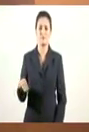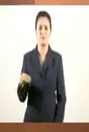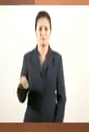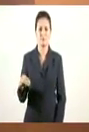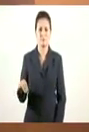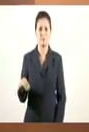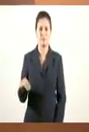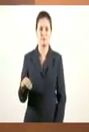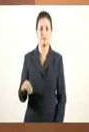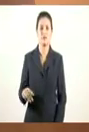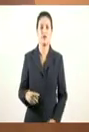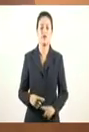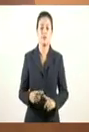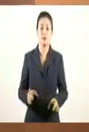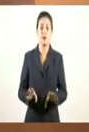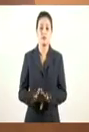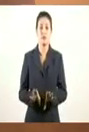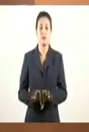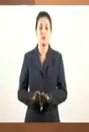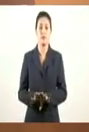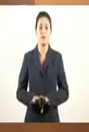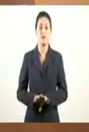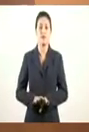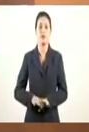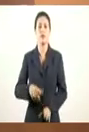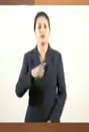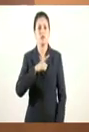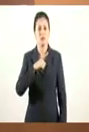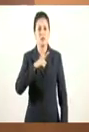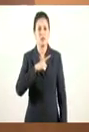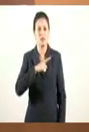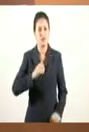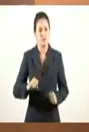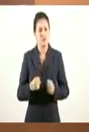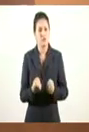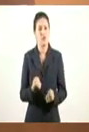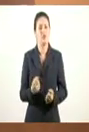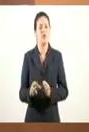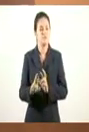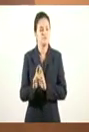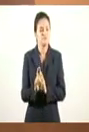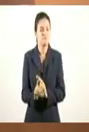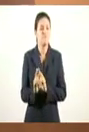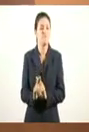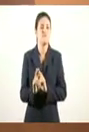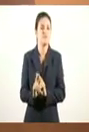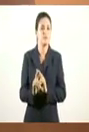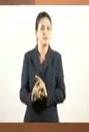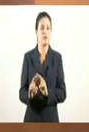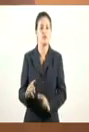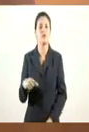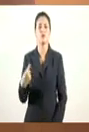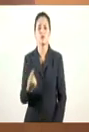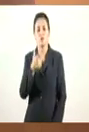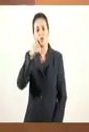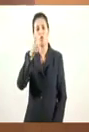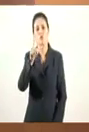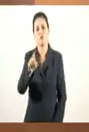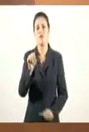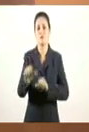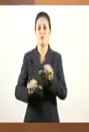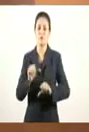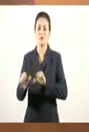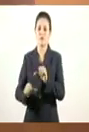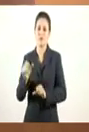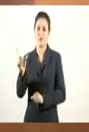da fragilidade, existe uma forte esperança de que nós vamos conseguir reverter esse quadro